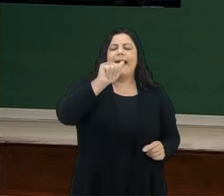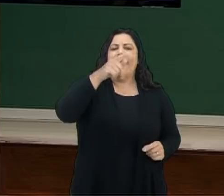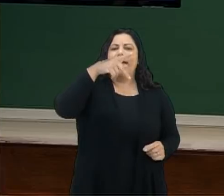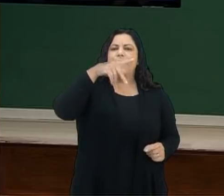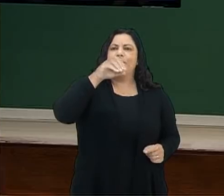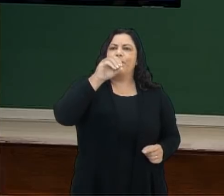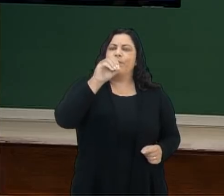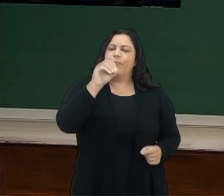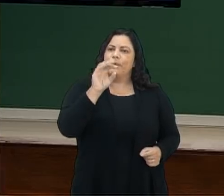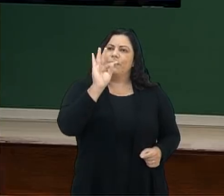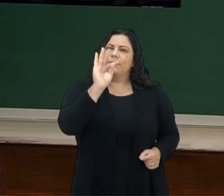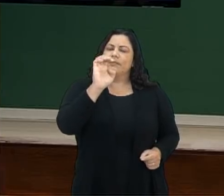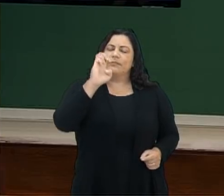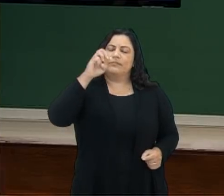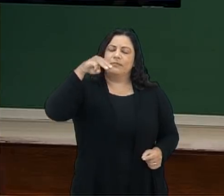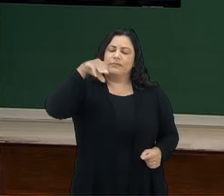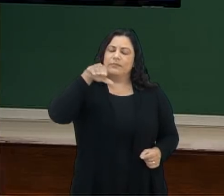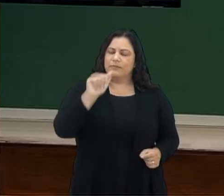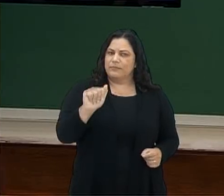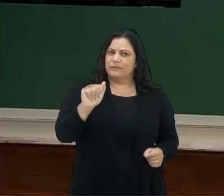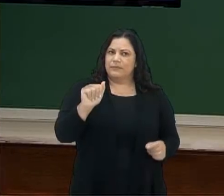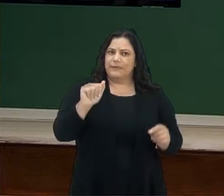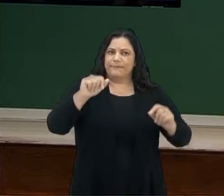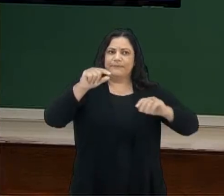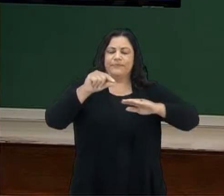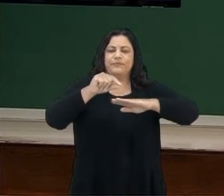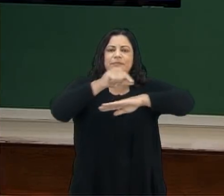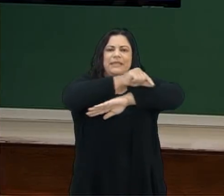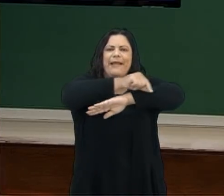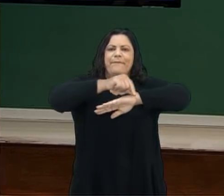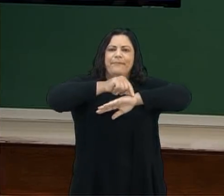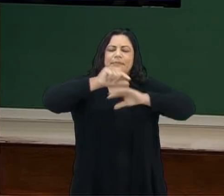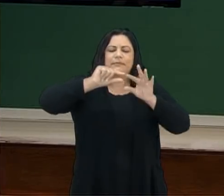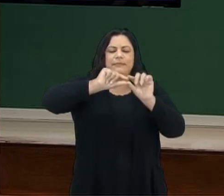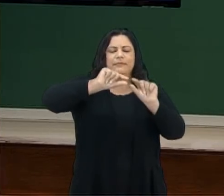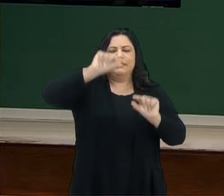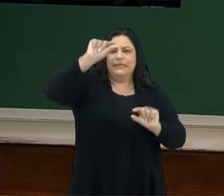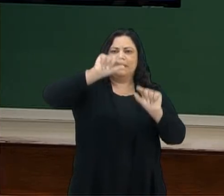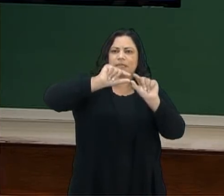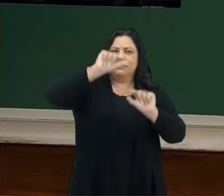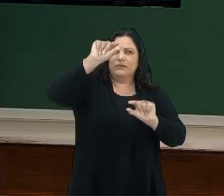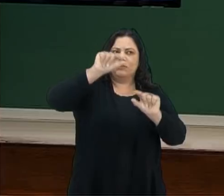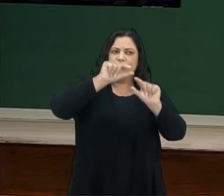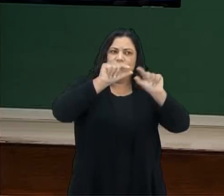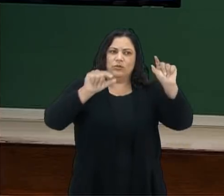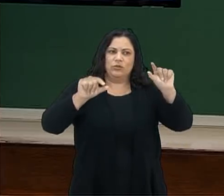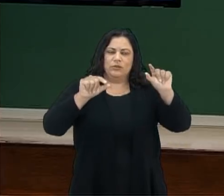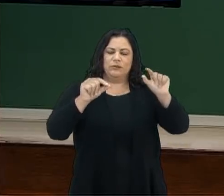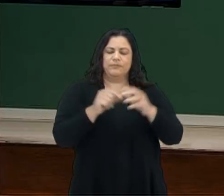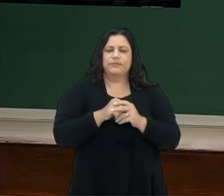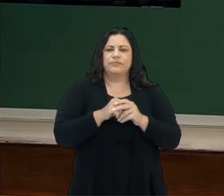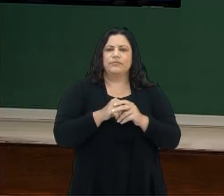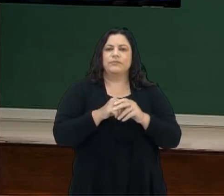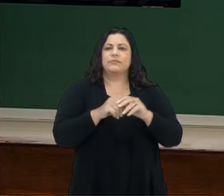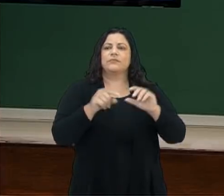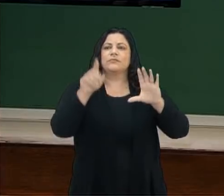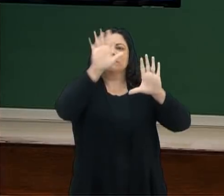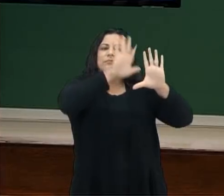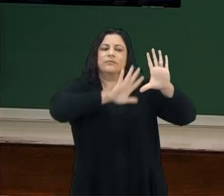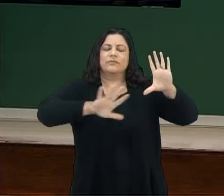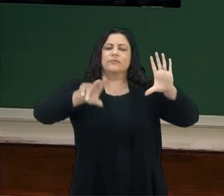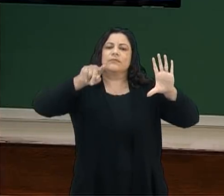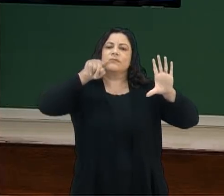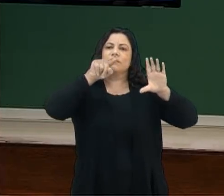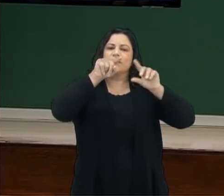O apótema é a medida que vai do meio de um lado, aqui do ponto médio do lado, até o centro do polígono, certo? Essa